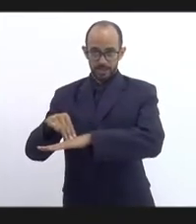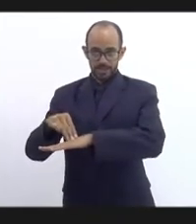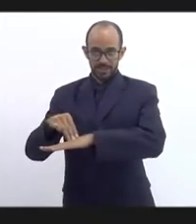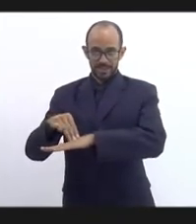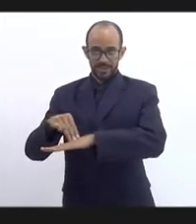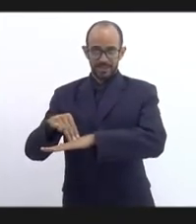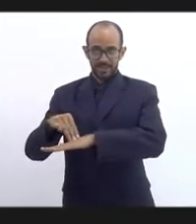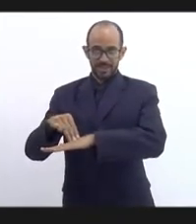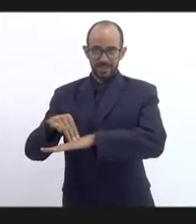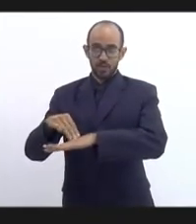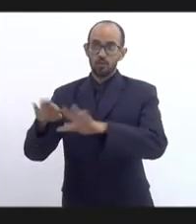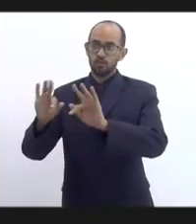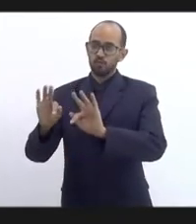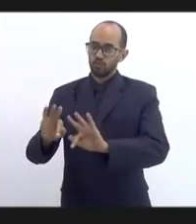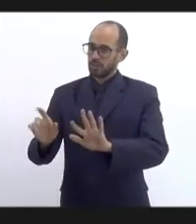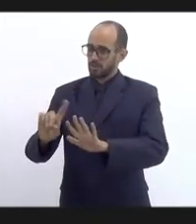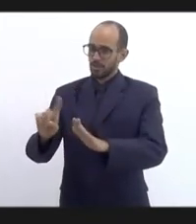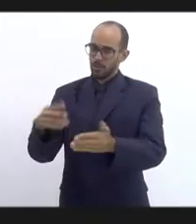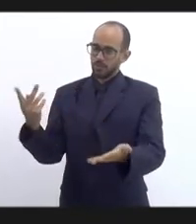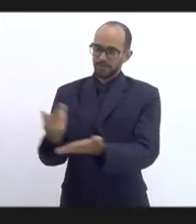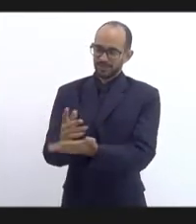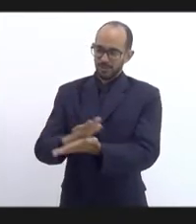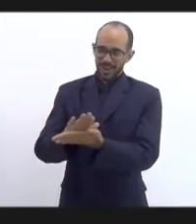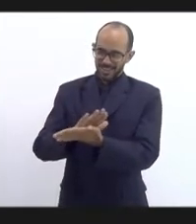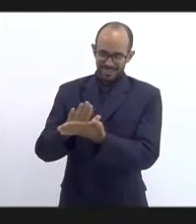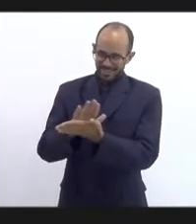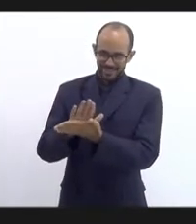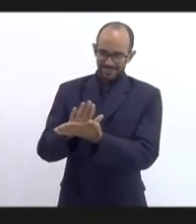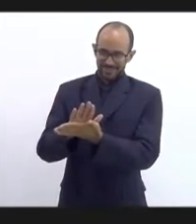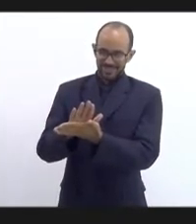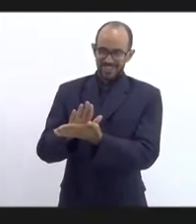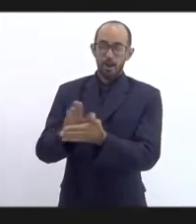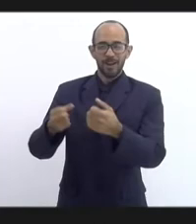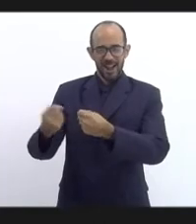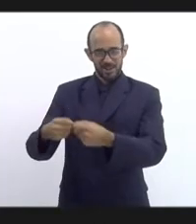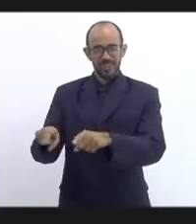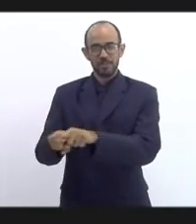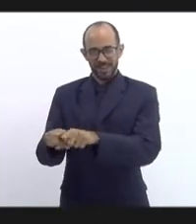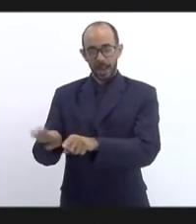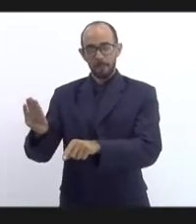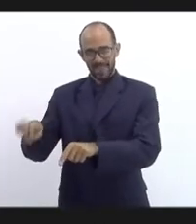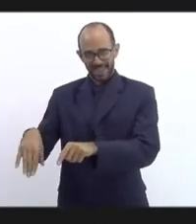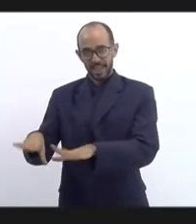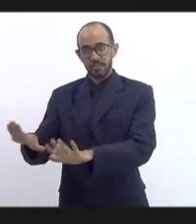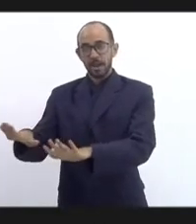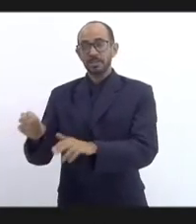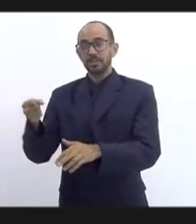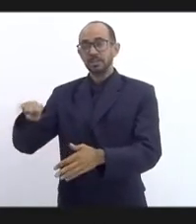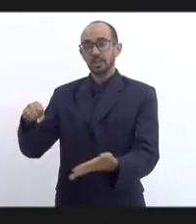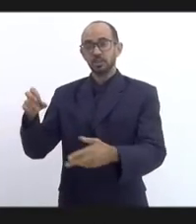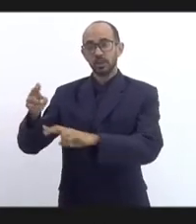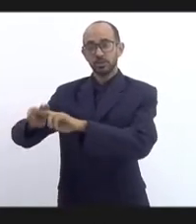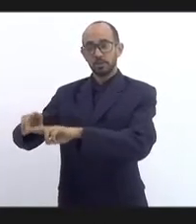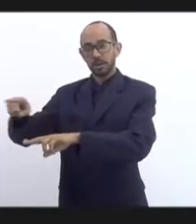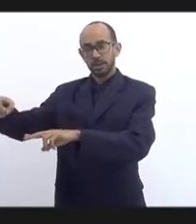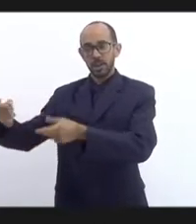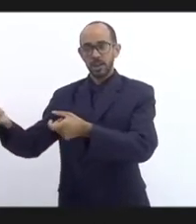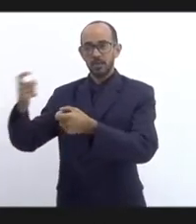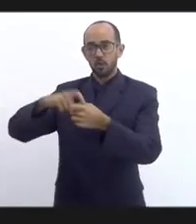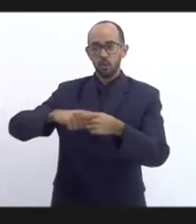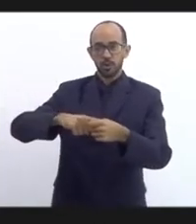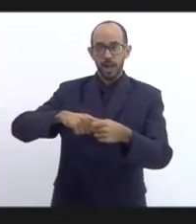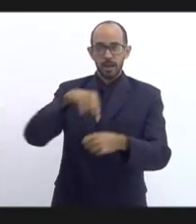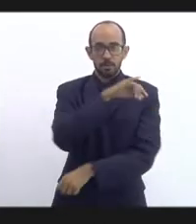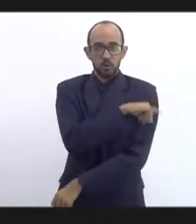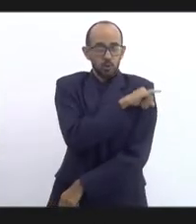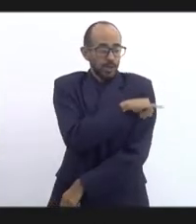não foi apreendido, estamos todos bem, inclusive o carro. Se tivesse sido apreendido, ele teria que voltar, o carro seria levado